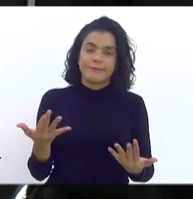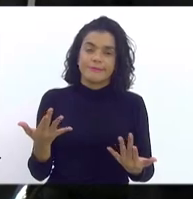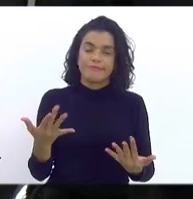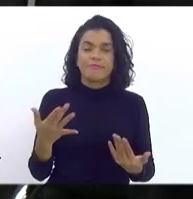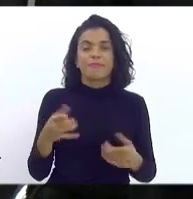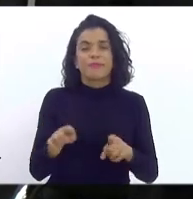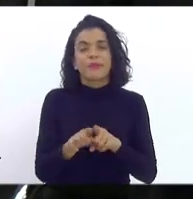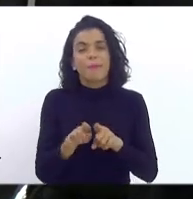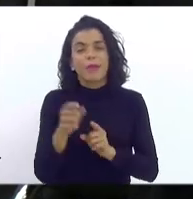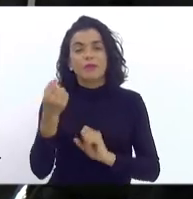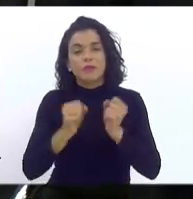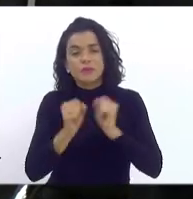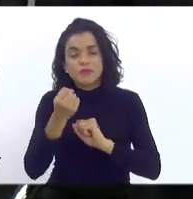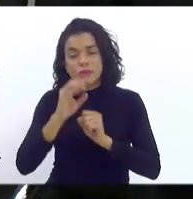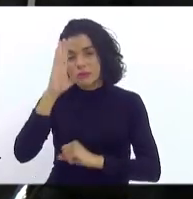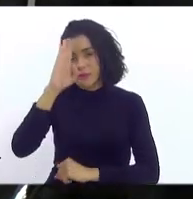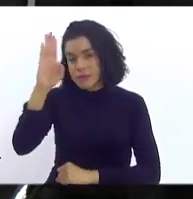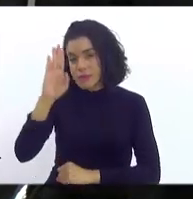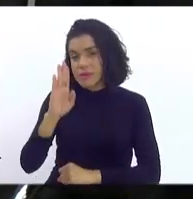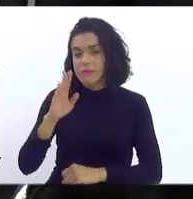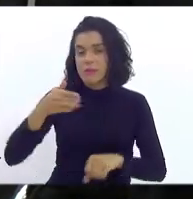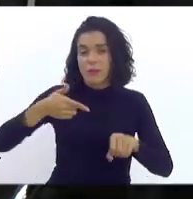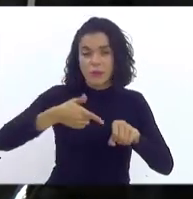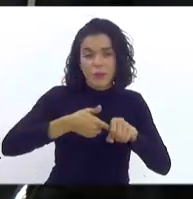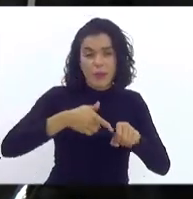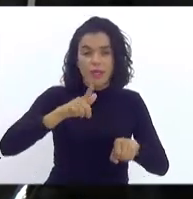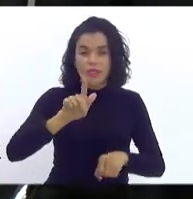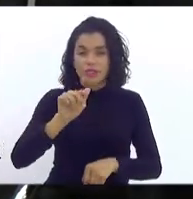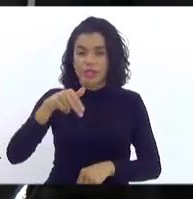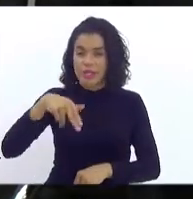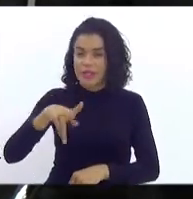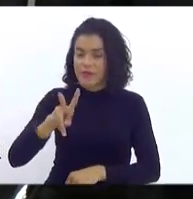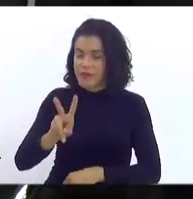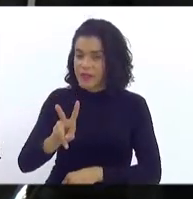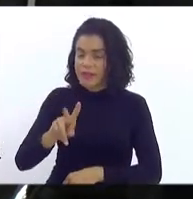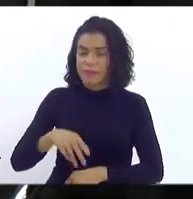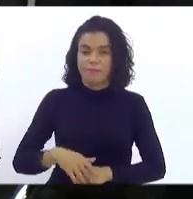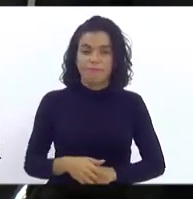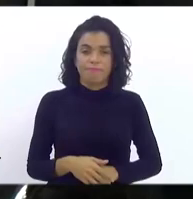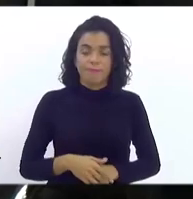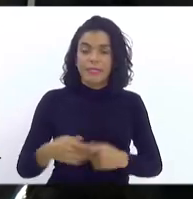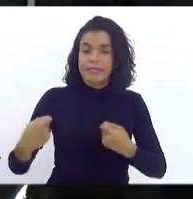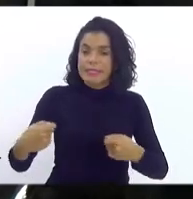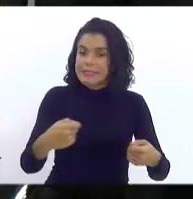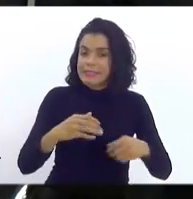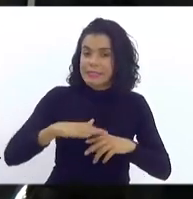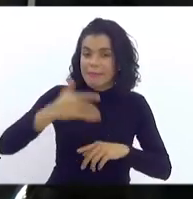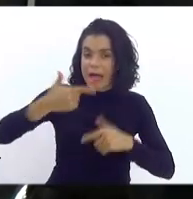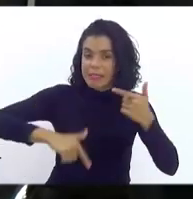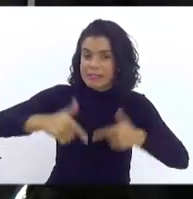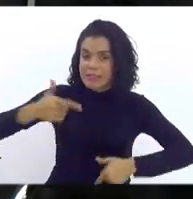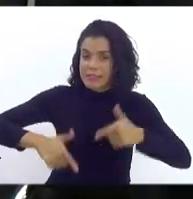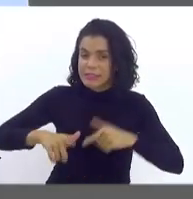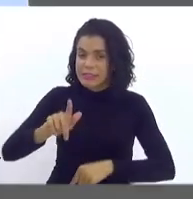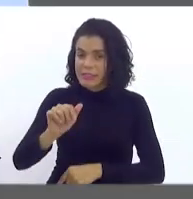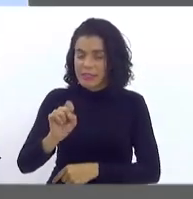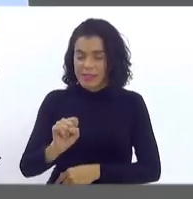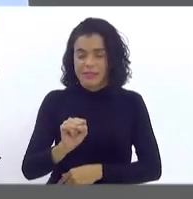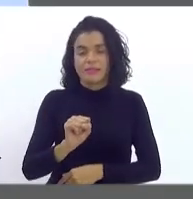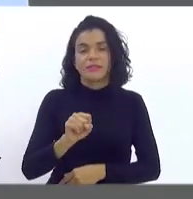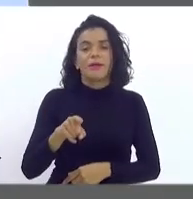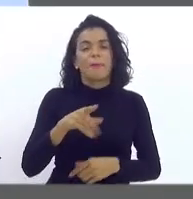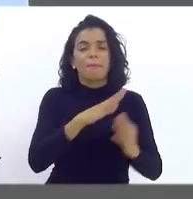de indústrias e principalmente GNVs, que são os que demandam mais volume de gás dentro da nossa rede. Os demais clientes,